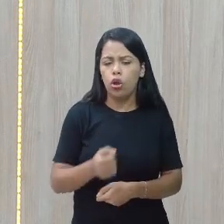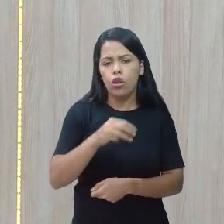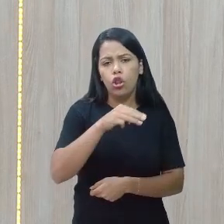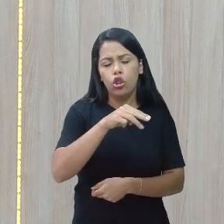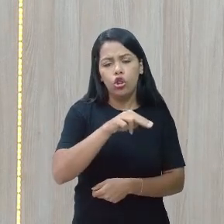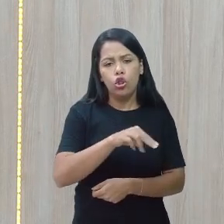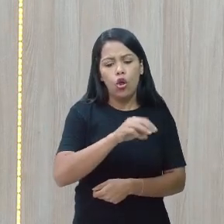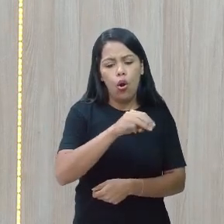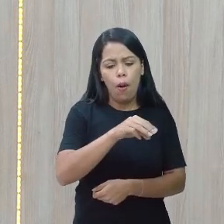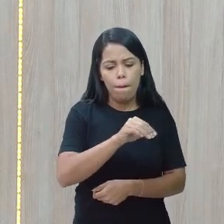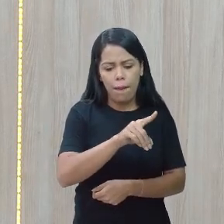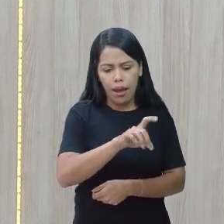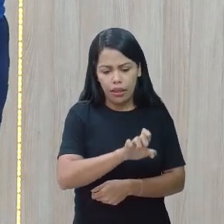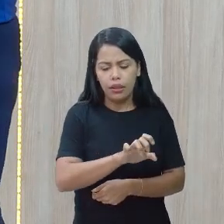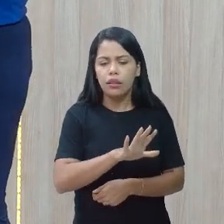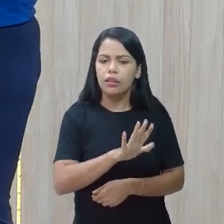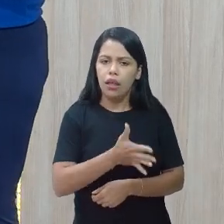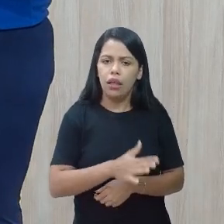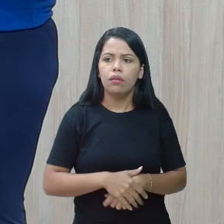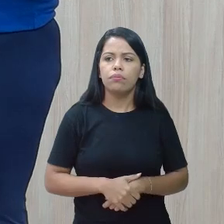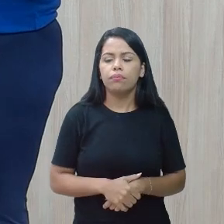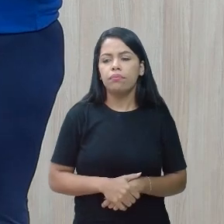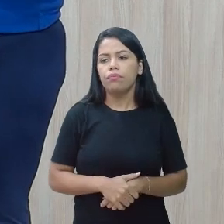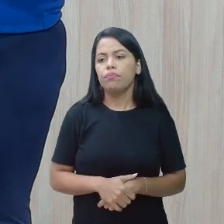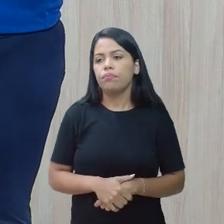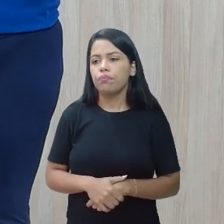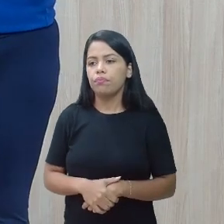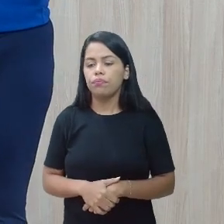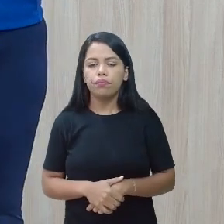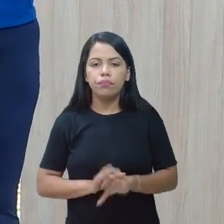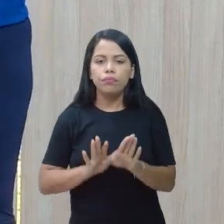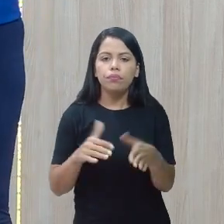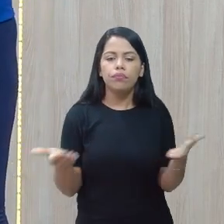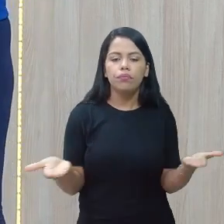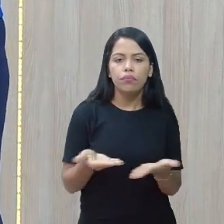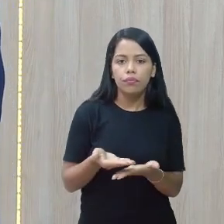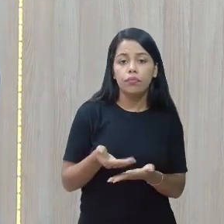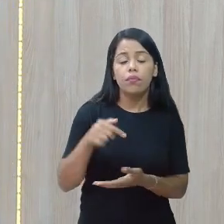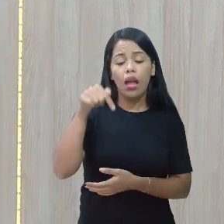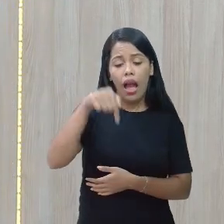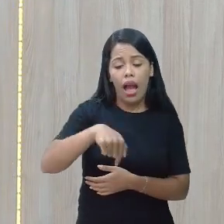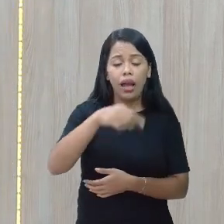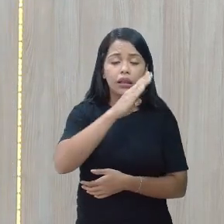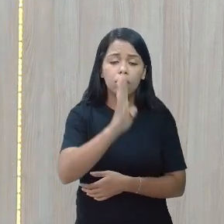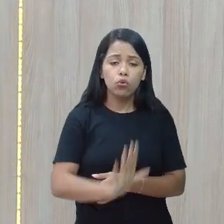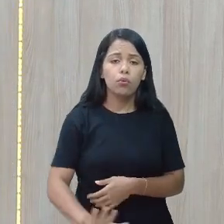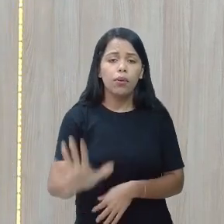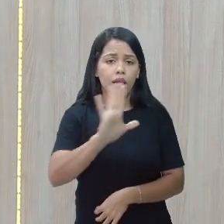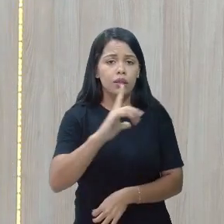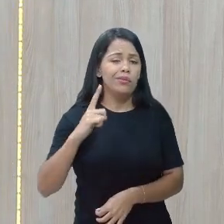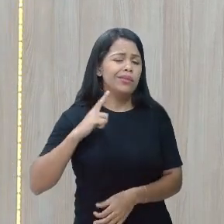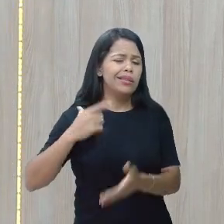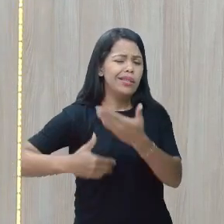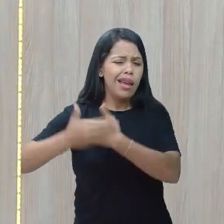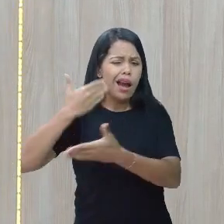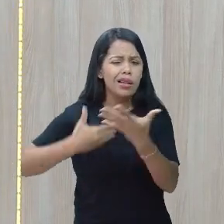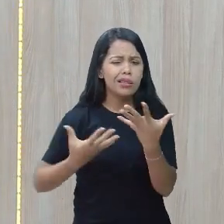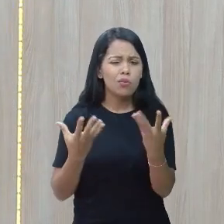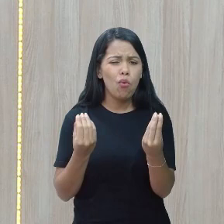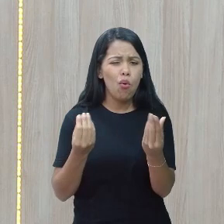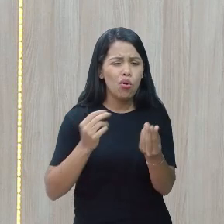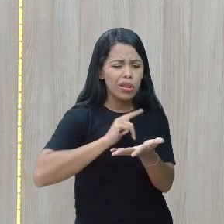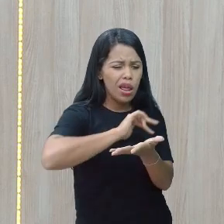nem completamente sedentários, ok? No Brasil existiam muitas